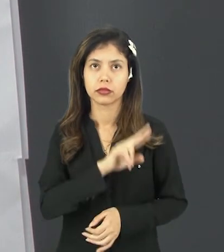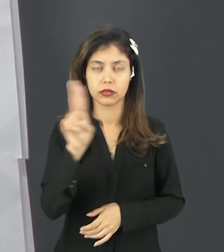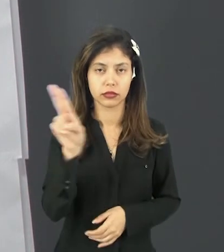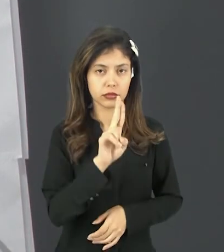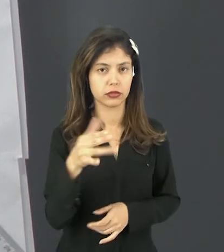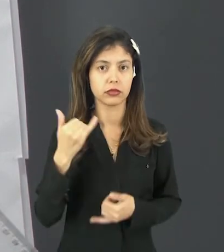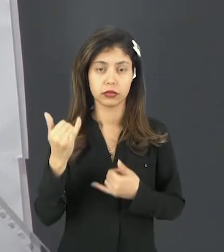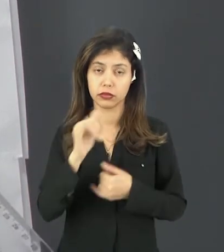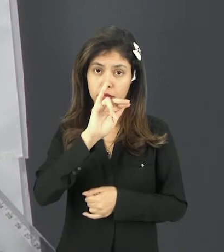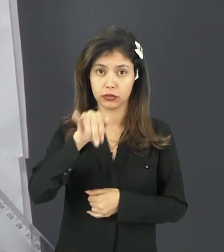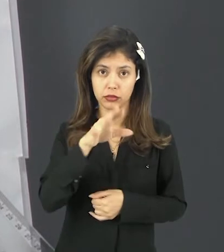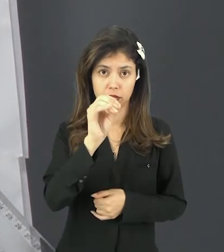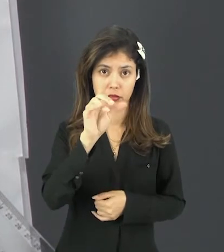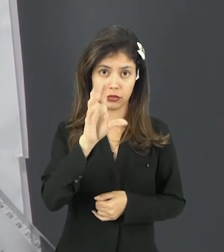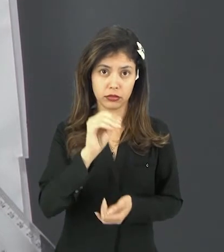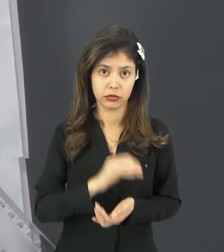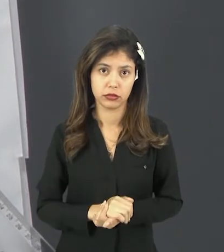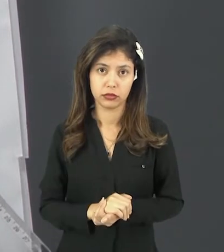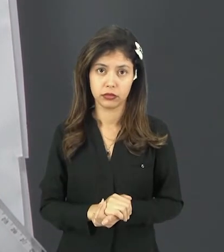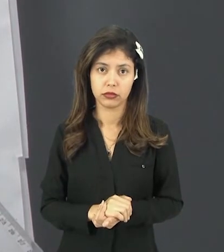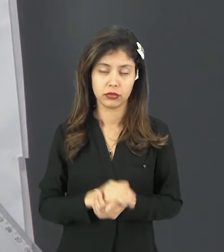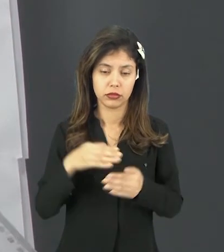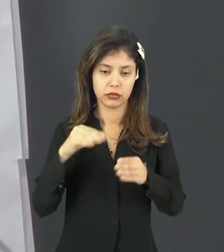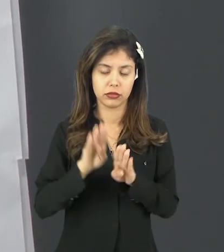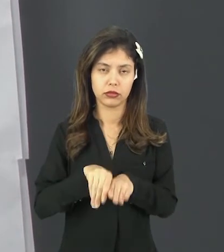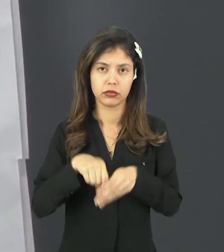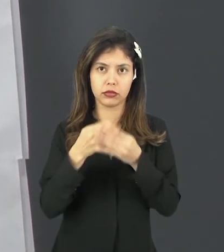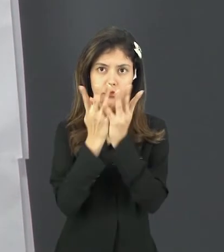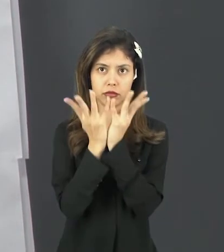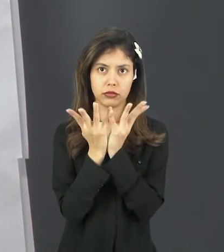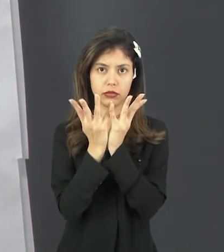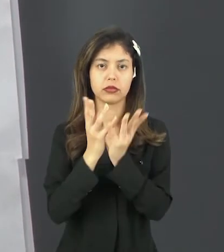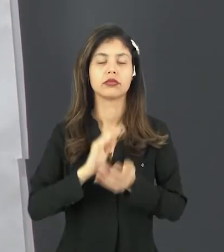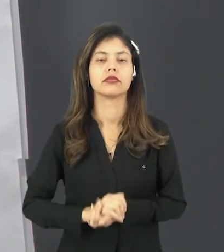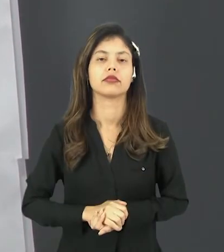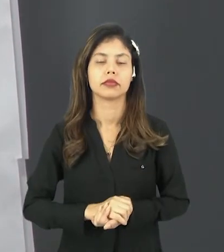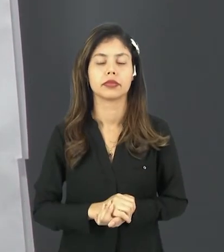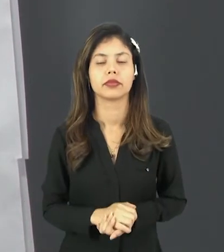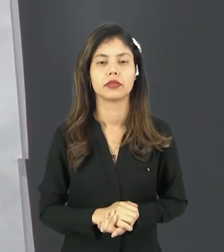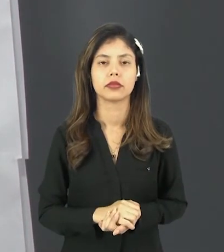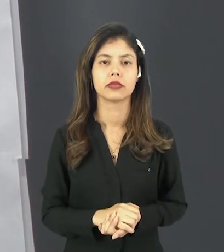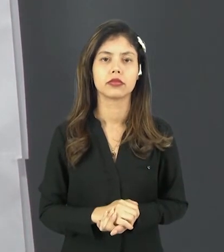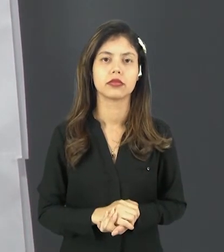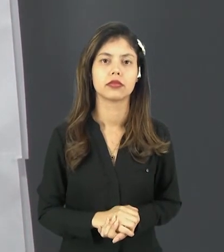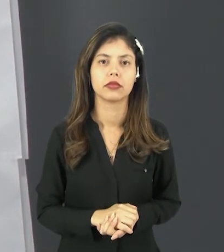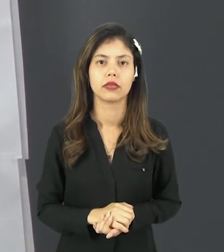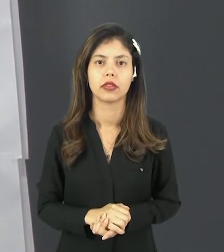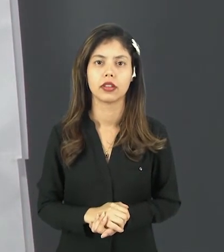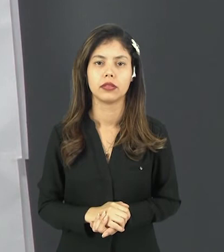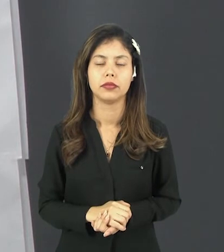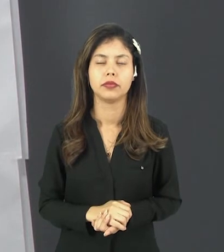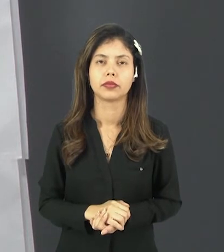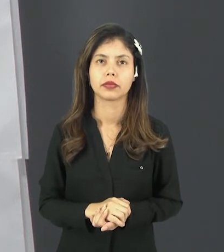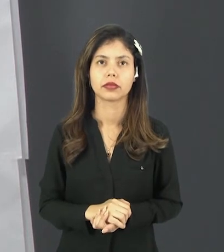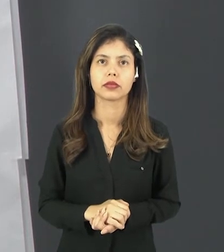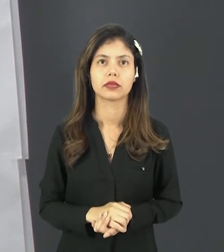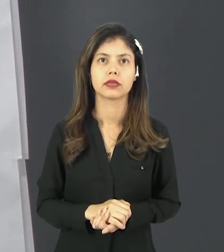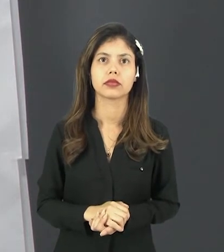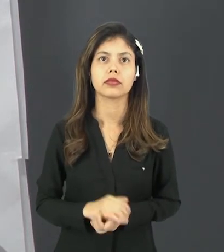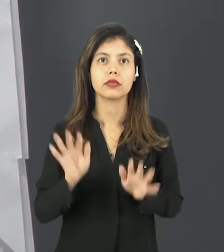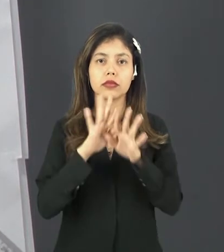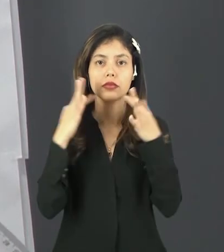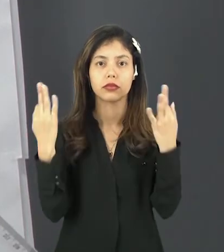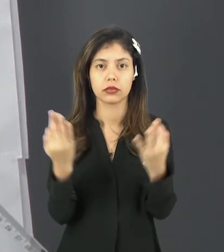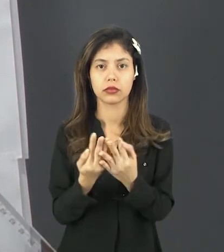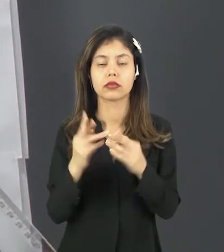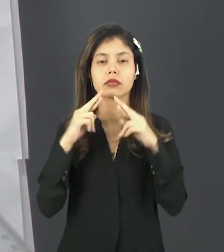um jogo de cartas. Geralmente, olha só o exemplo da frase aqui, ó. A família